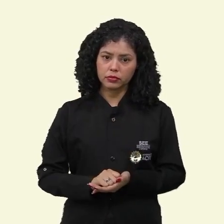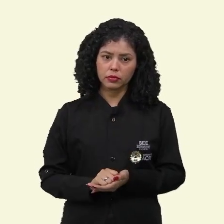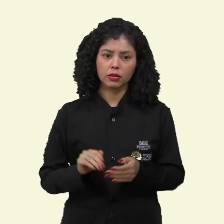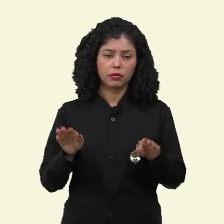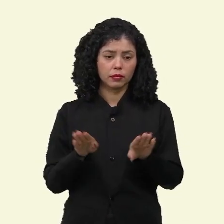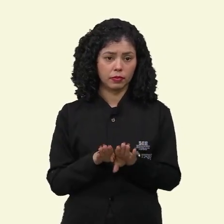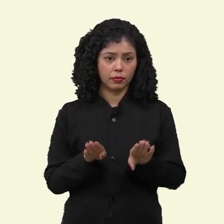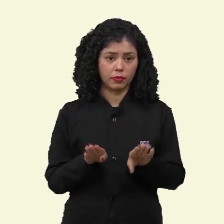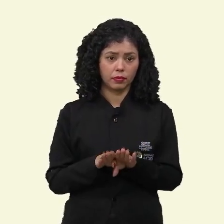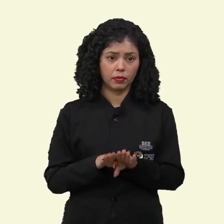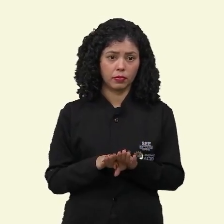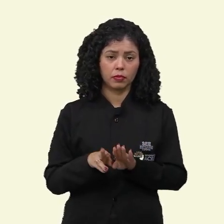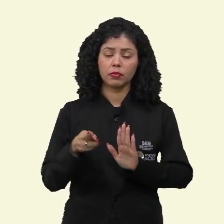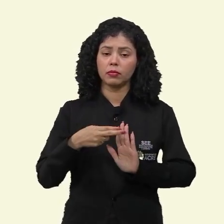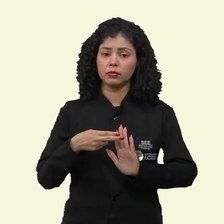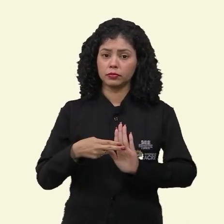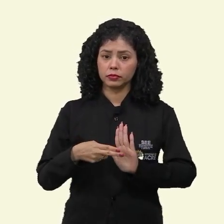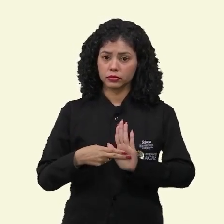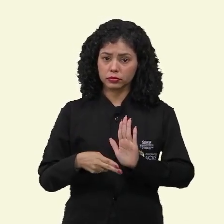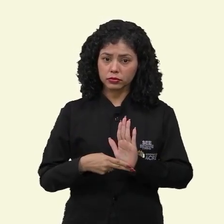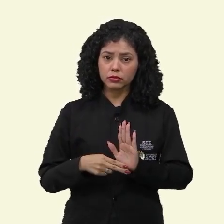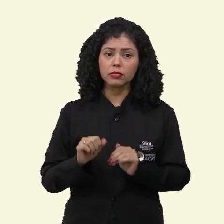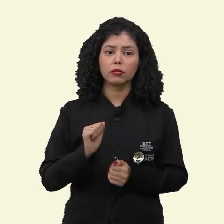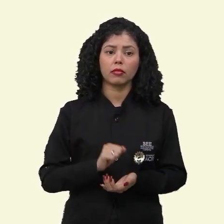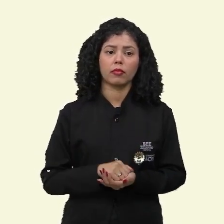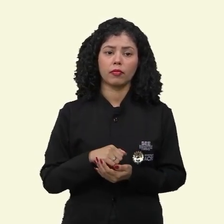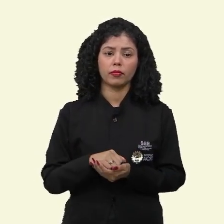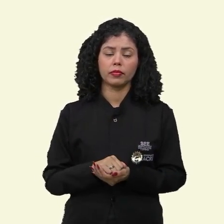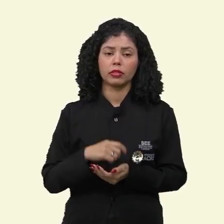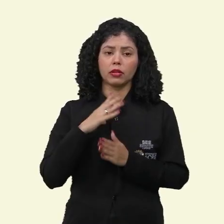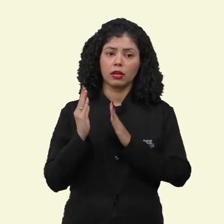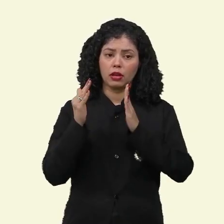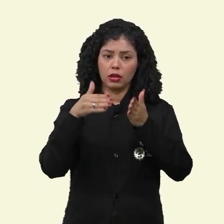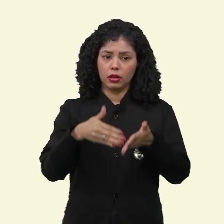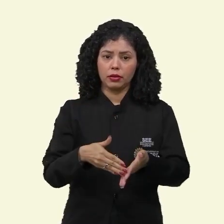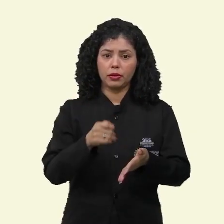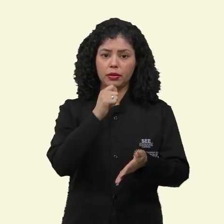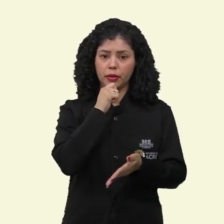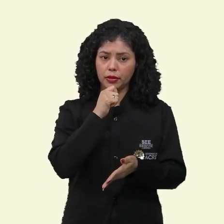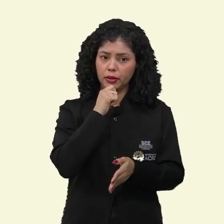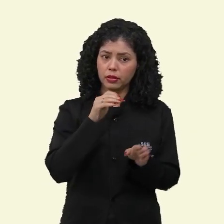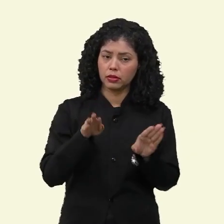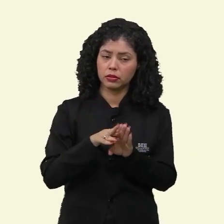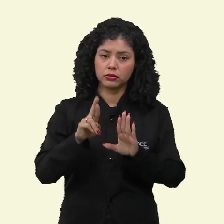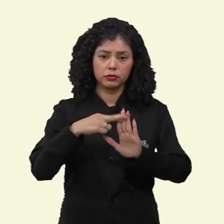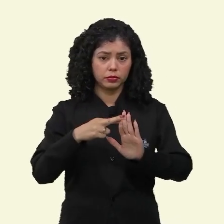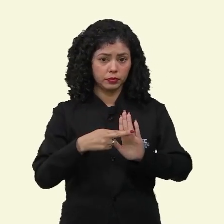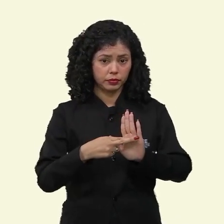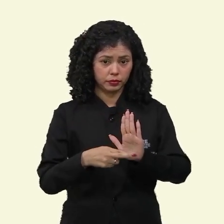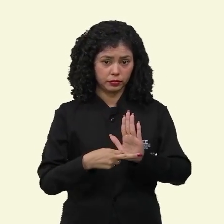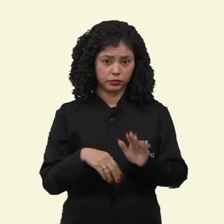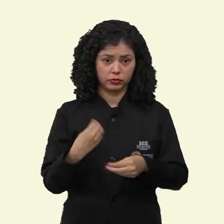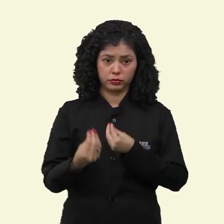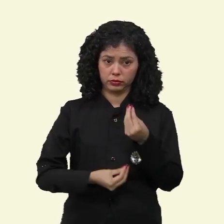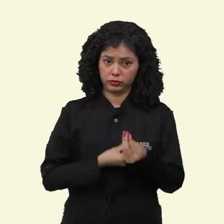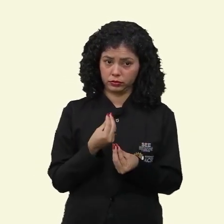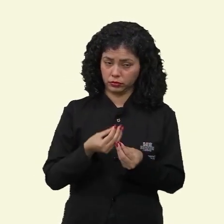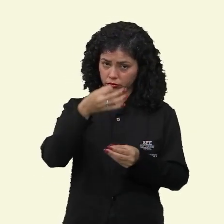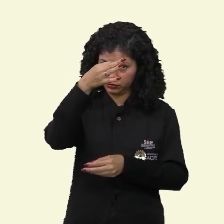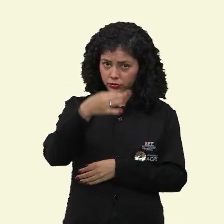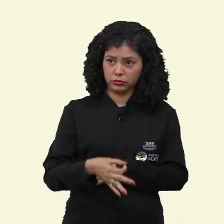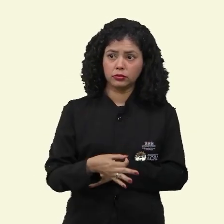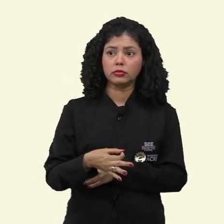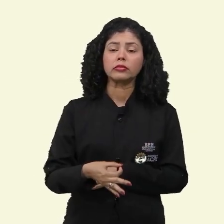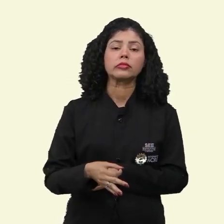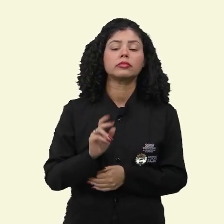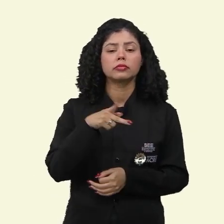também é chamada de normativa, ela vai ter esse foco que vai estabelecer regras sobre o modo